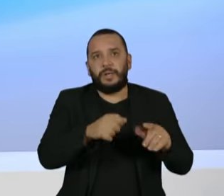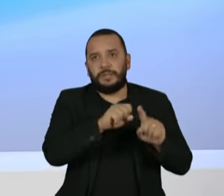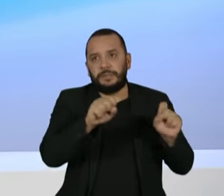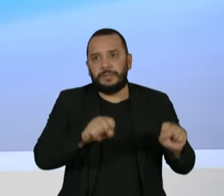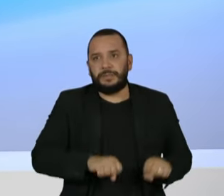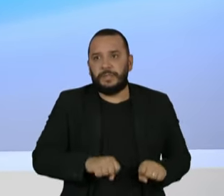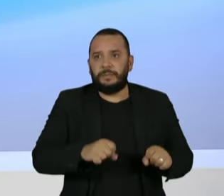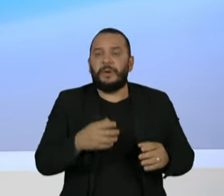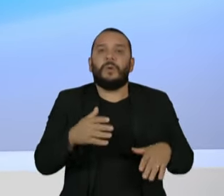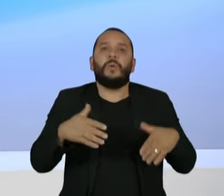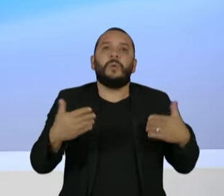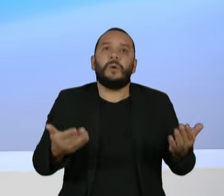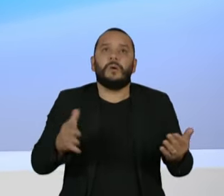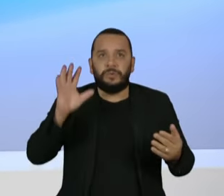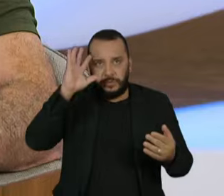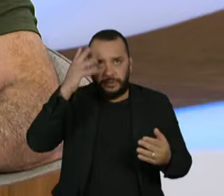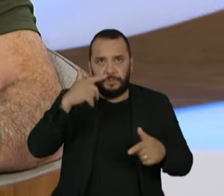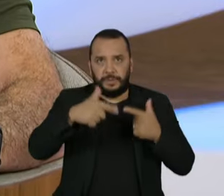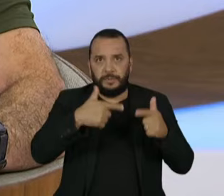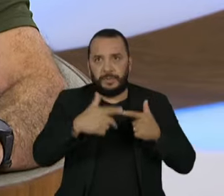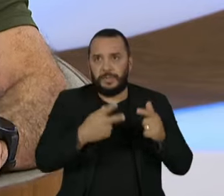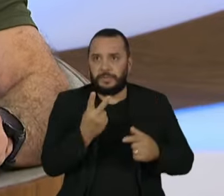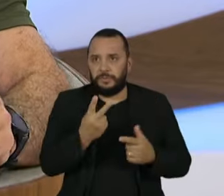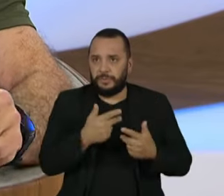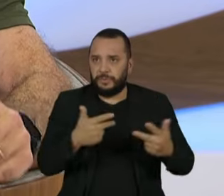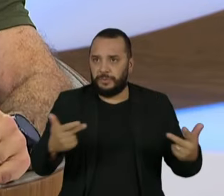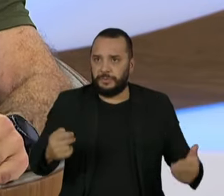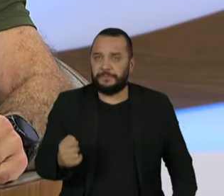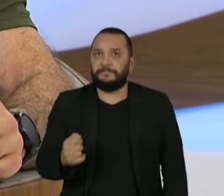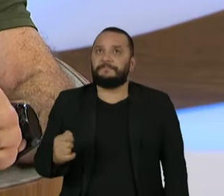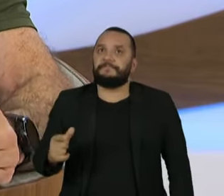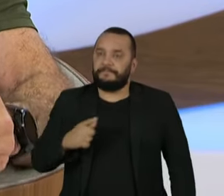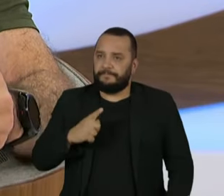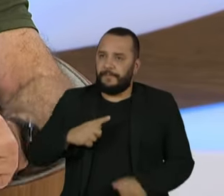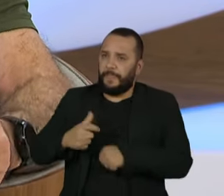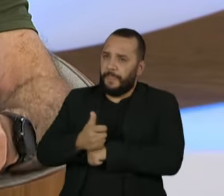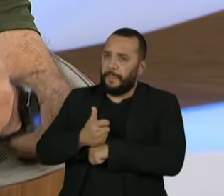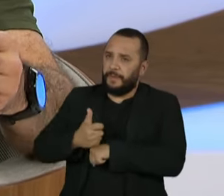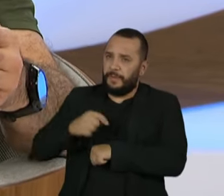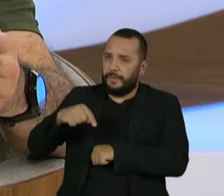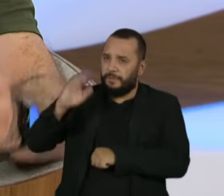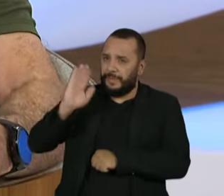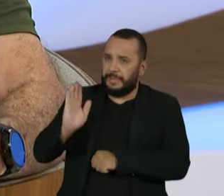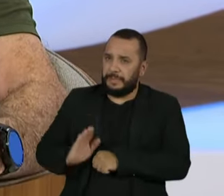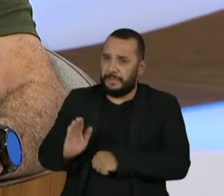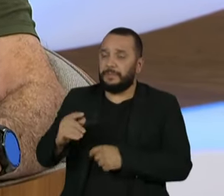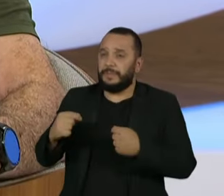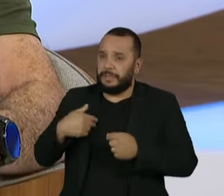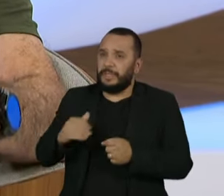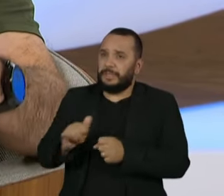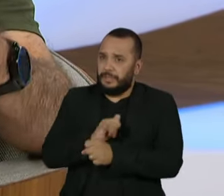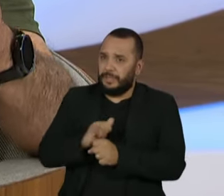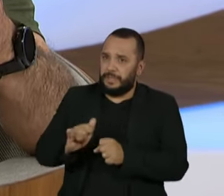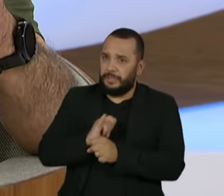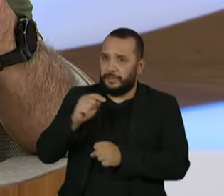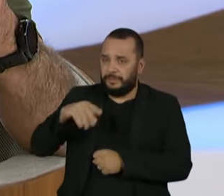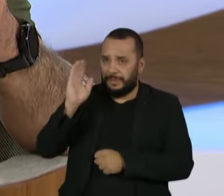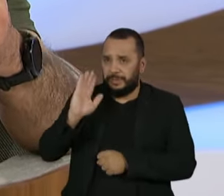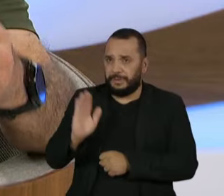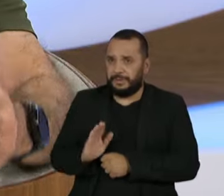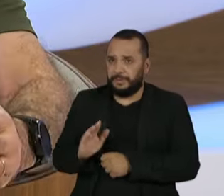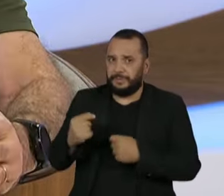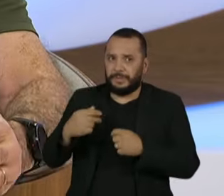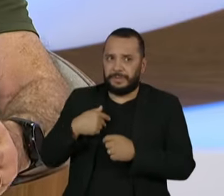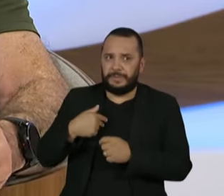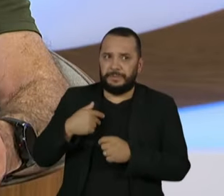para trabalhar essas duas coisas veja do ponto de vista de talentos no Brasil de novo a gente precisa de uma estratégia essa estratégia tem